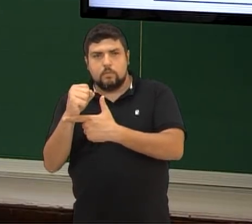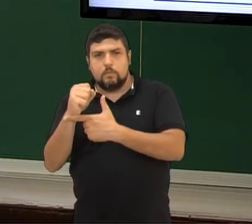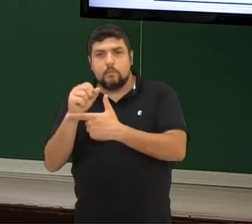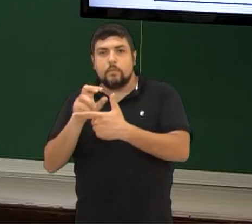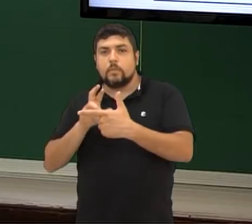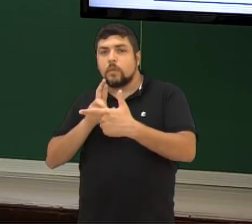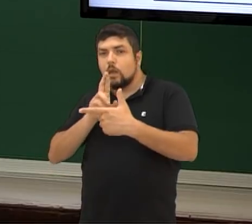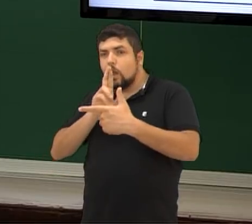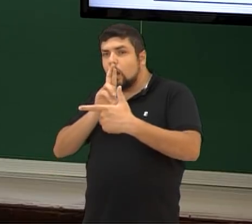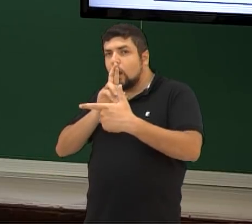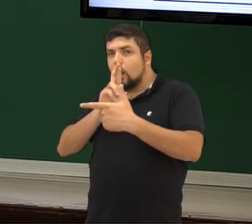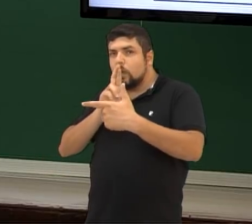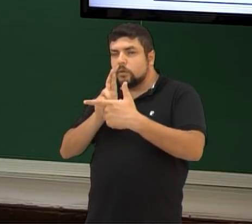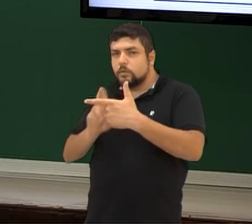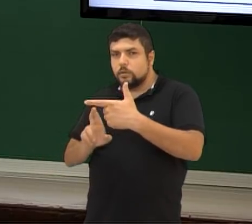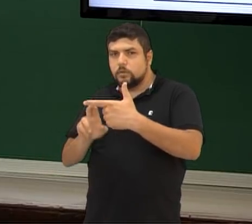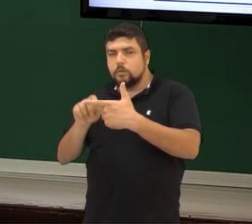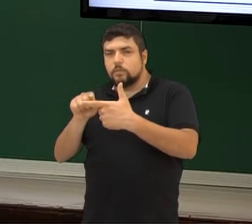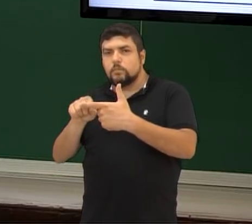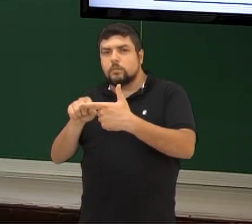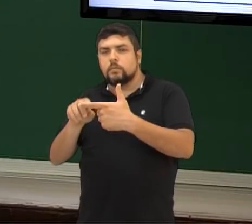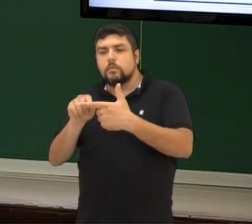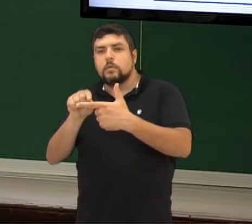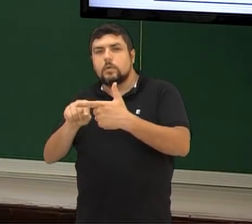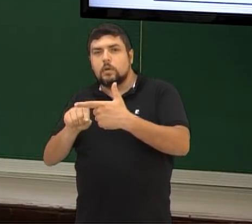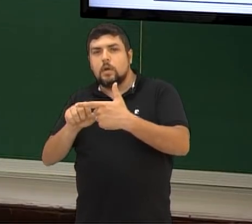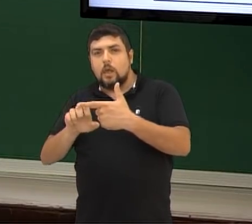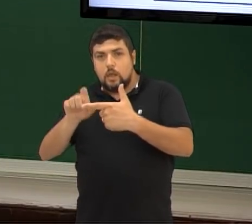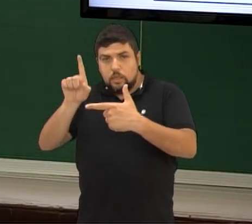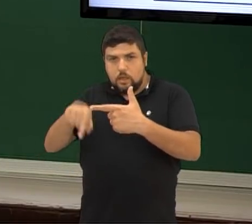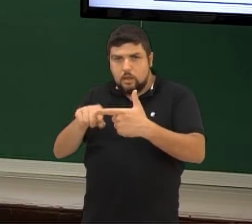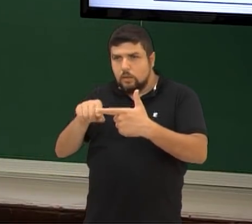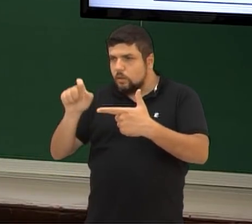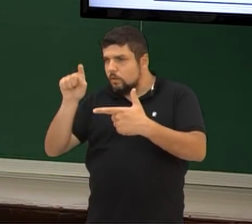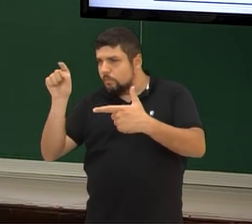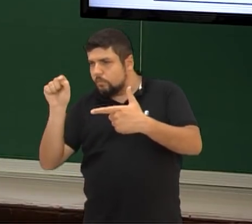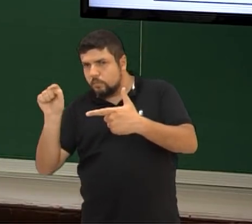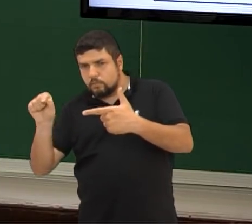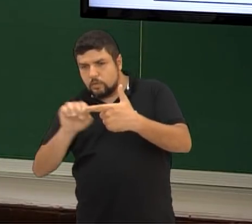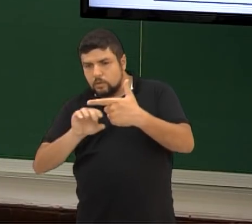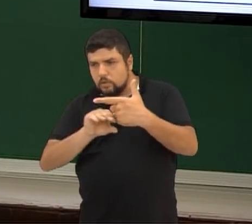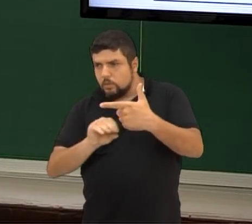E vai identificar o termo que está faltando,